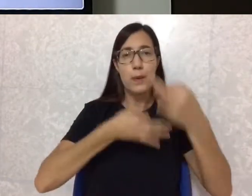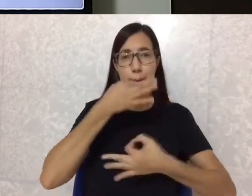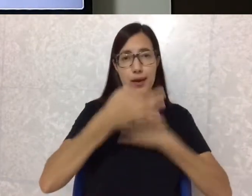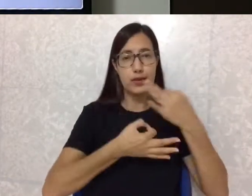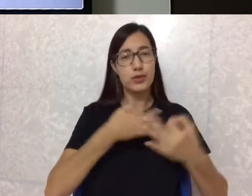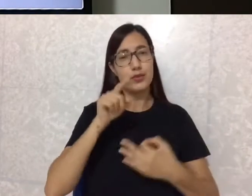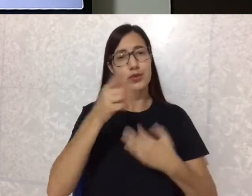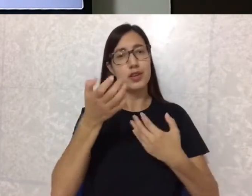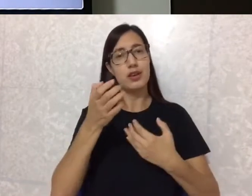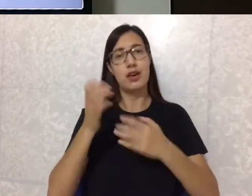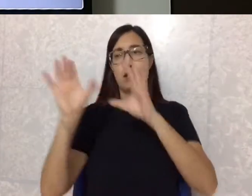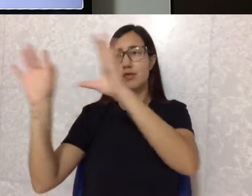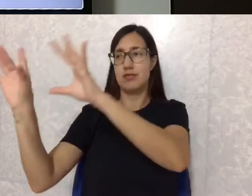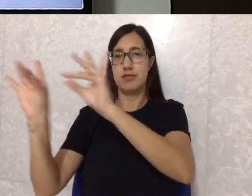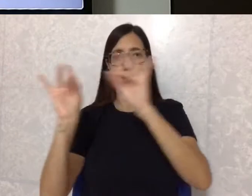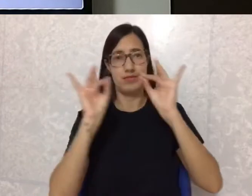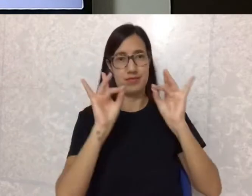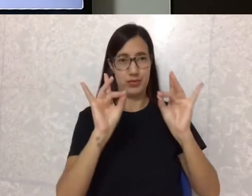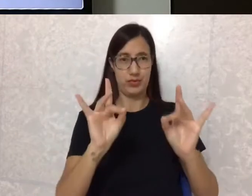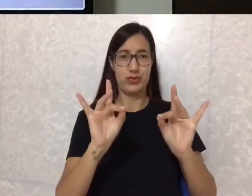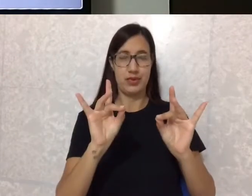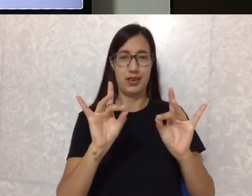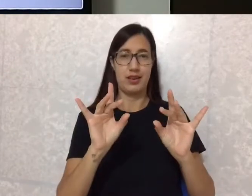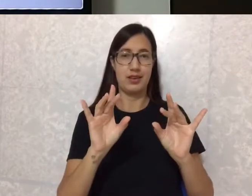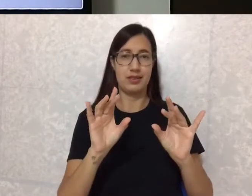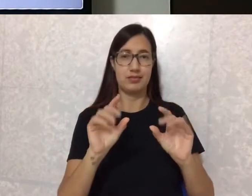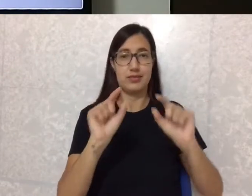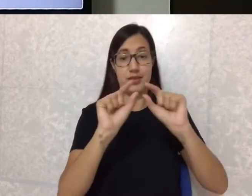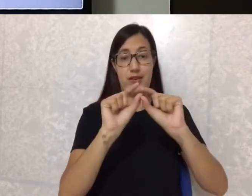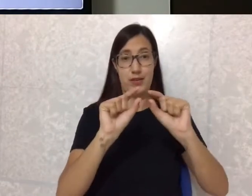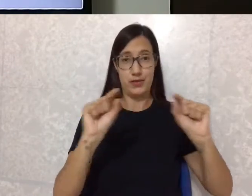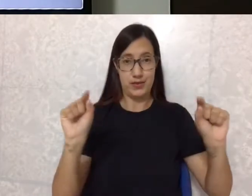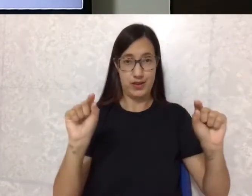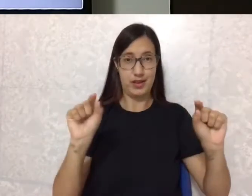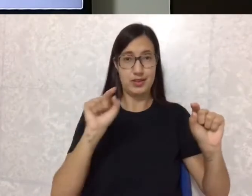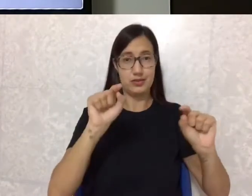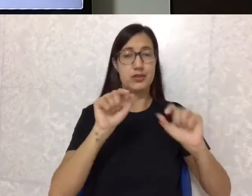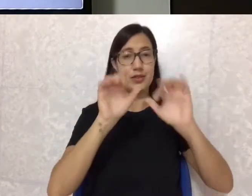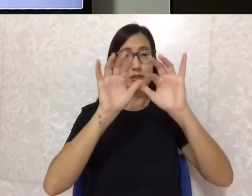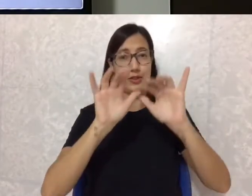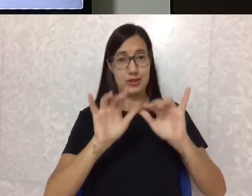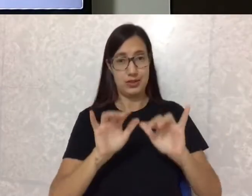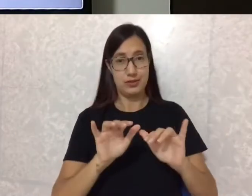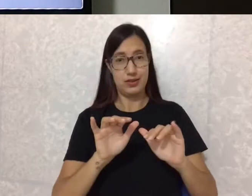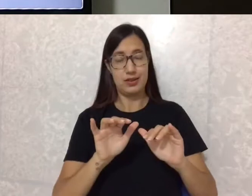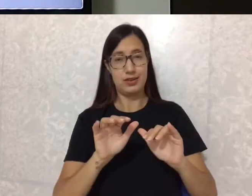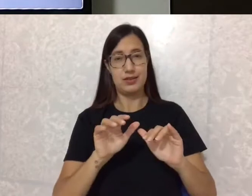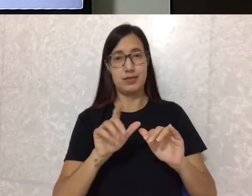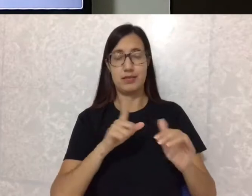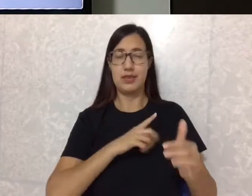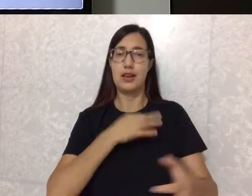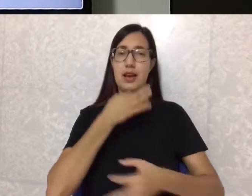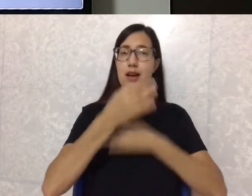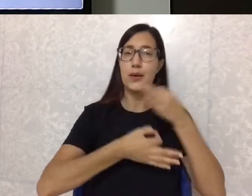citar um determinado título que você leu. Então, assim, aquela frase que você está escrevendo, para você construir aquele argumento,